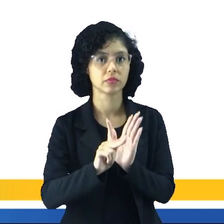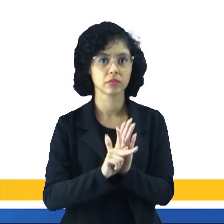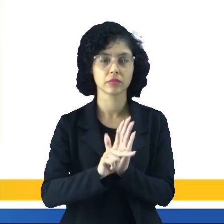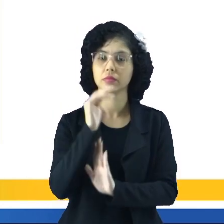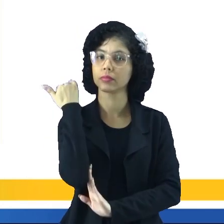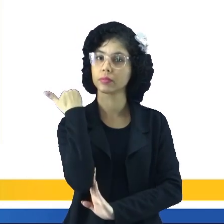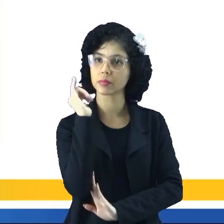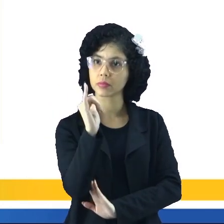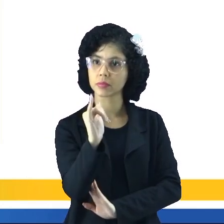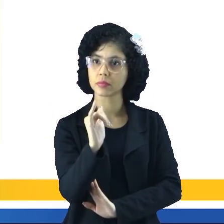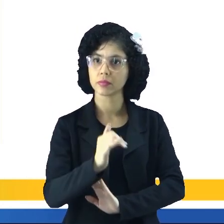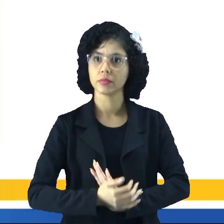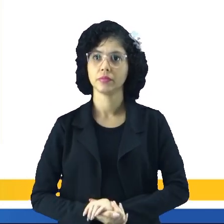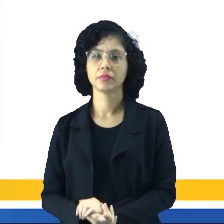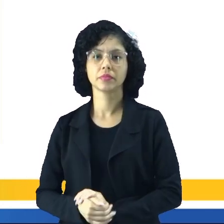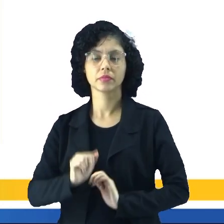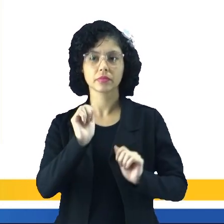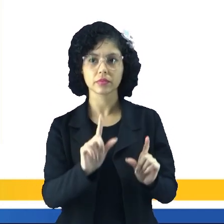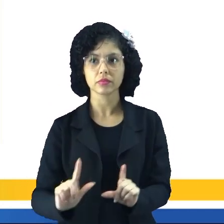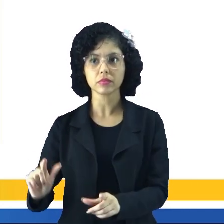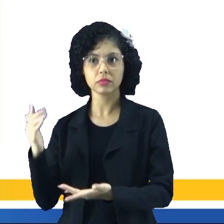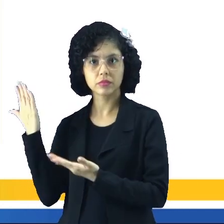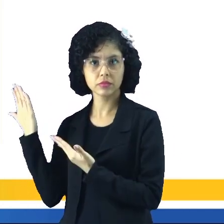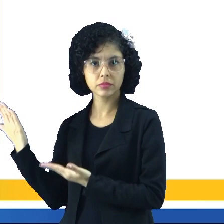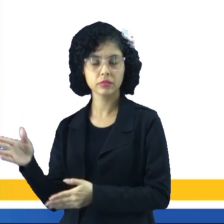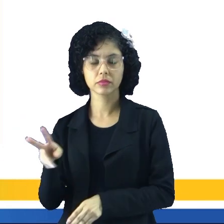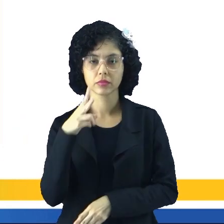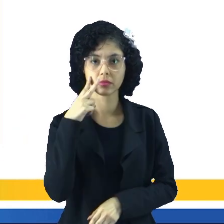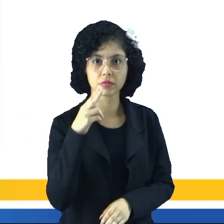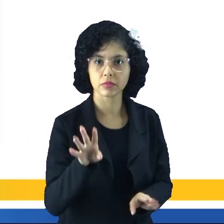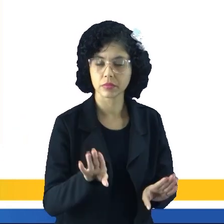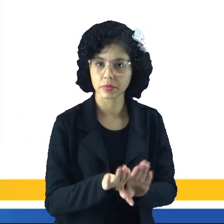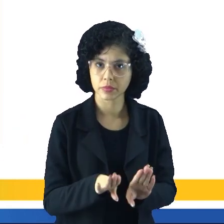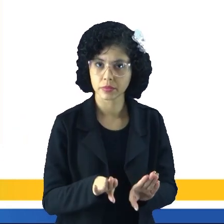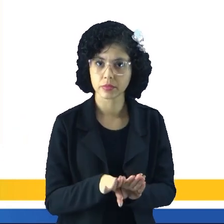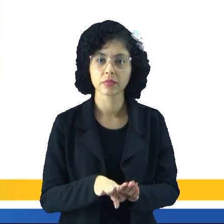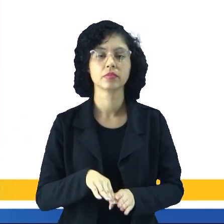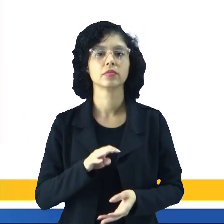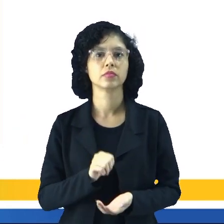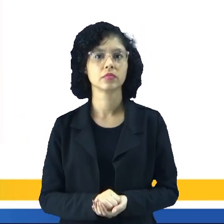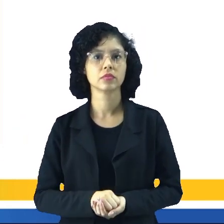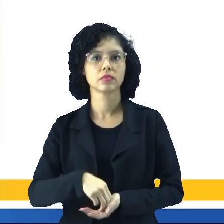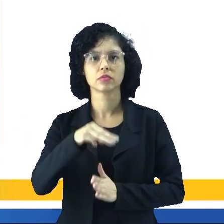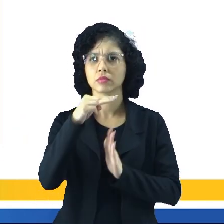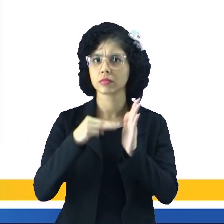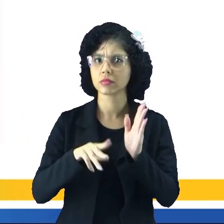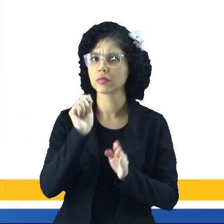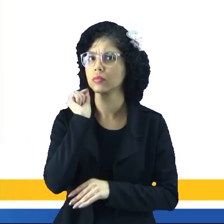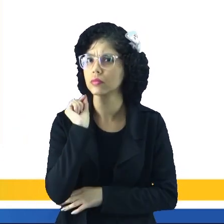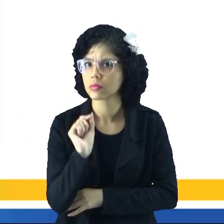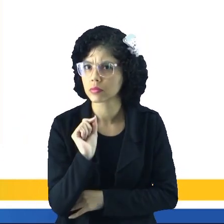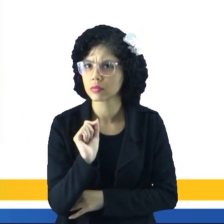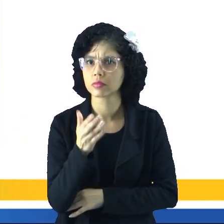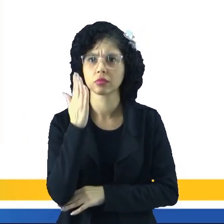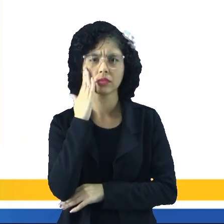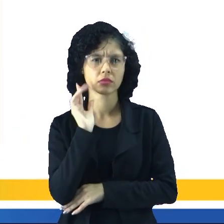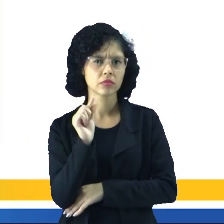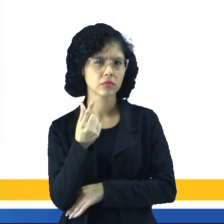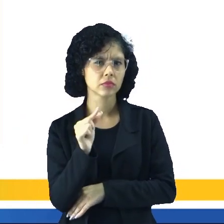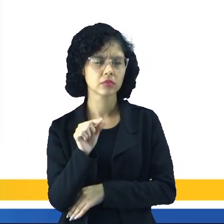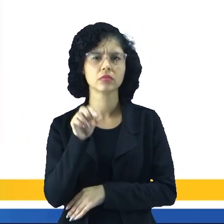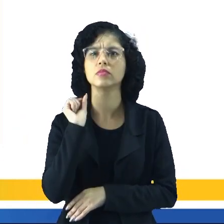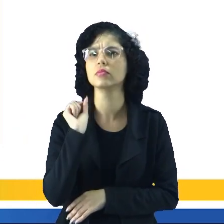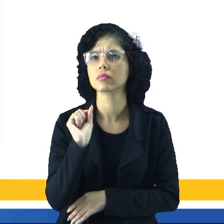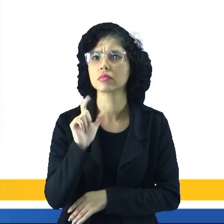certo? No próximo slide, nós podemos ver, então, esse modelo para a gente poder compreender um pouco sobre as cargas. O que